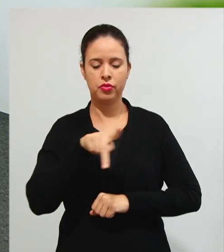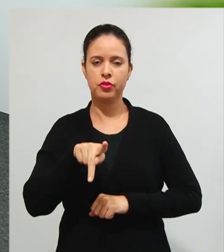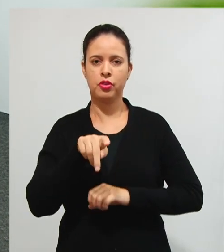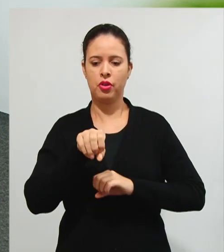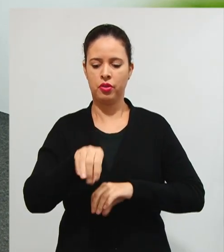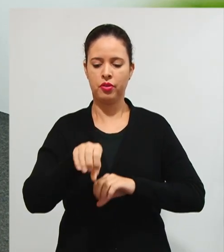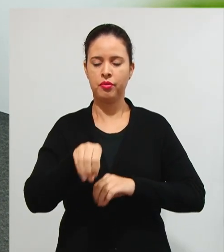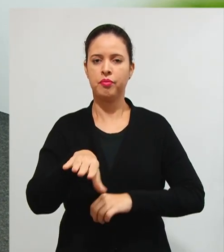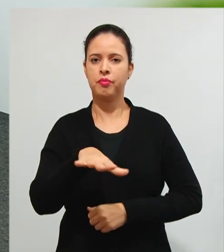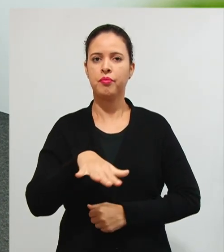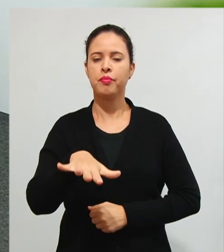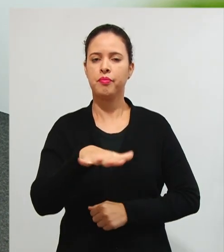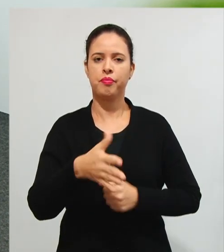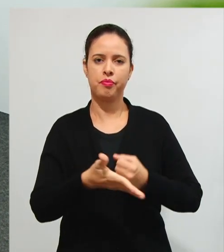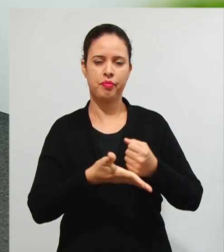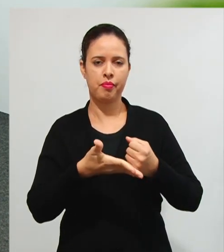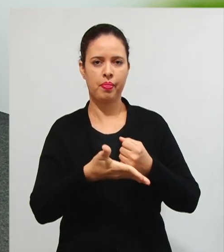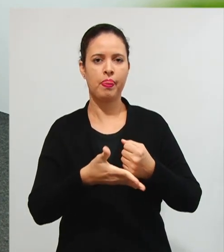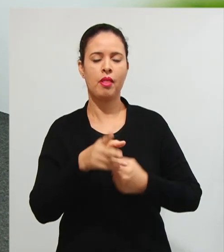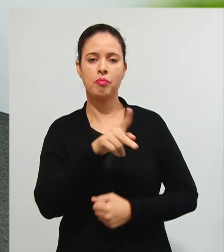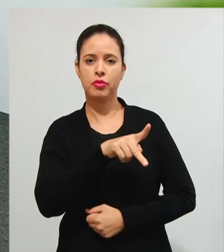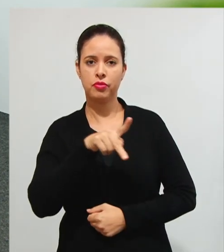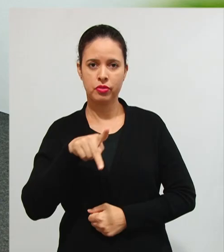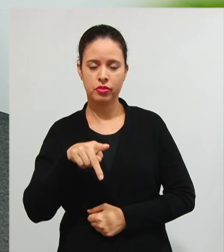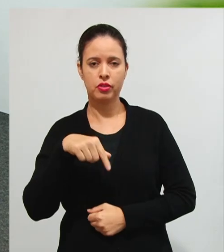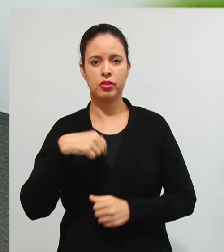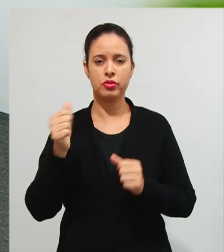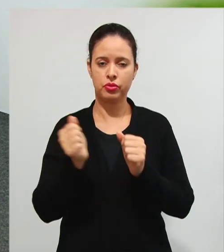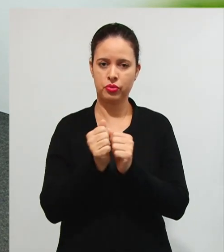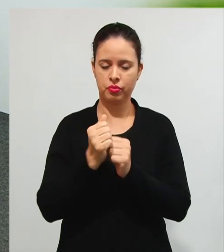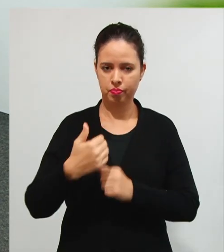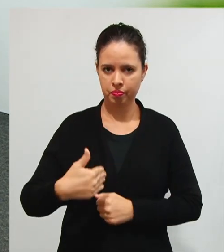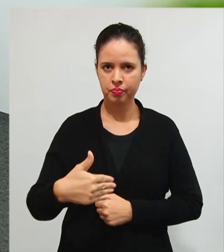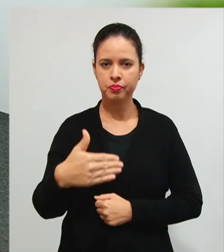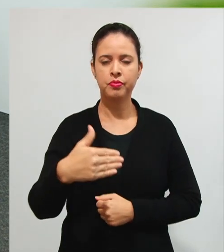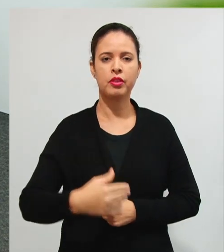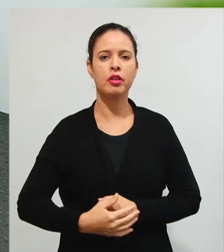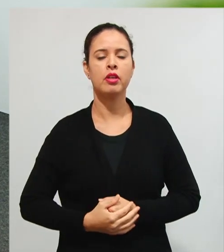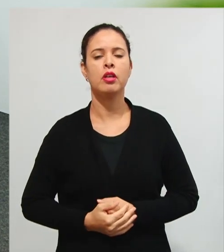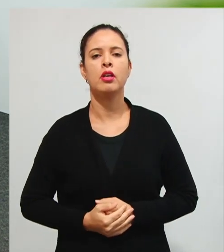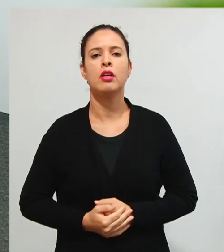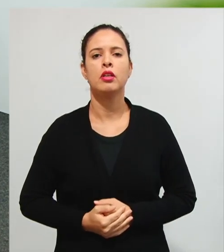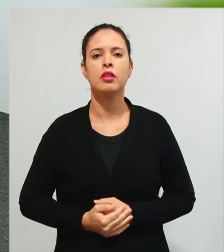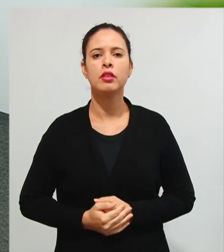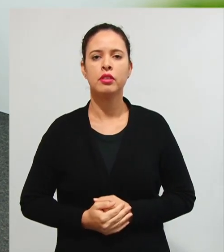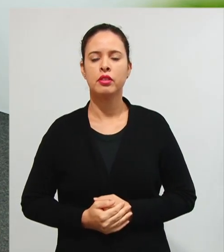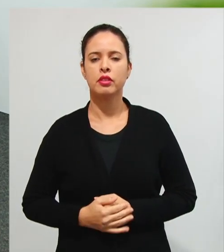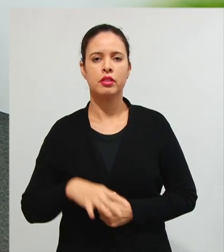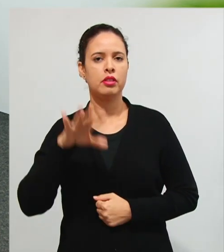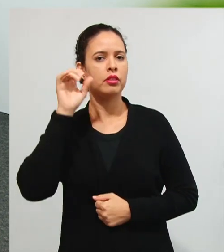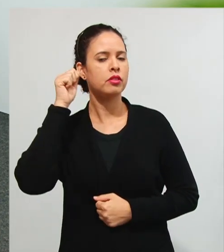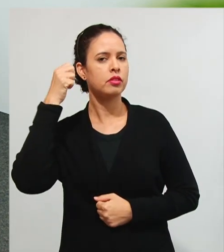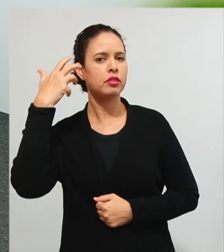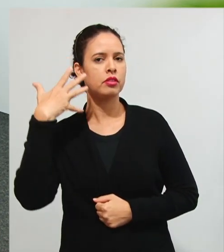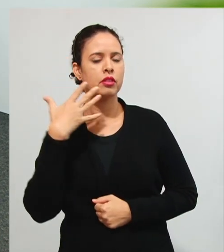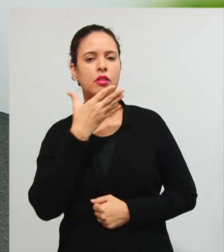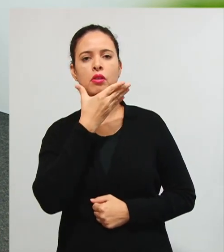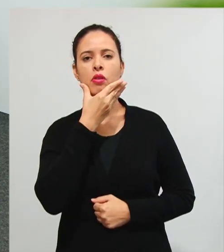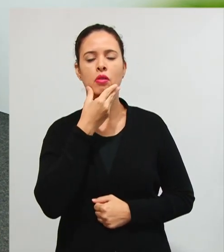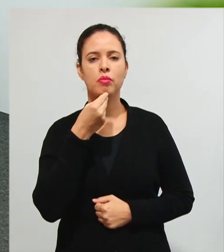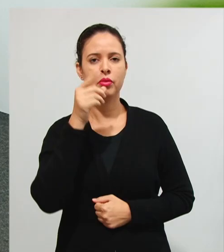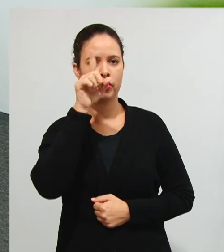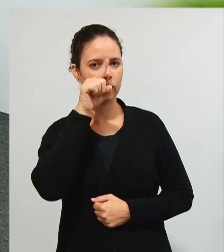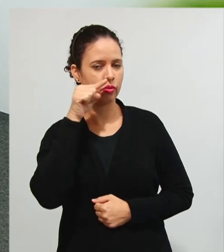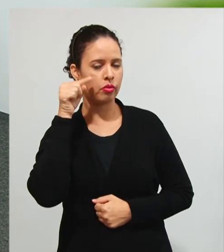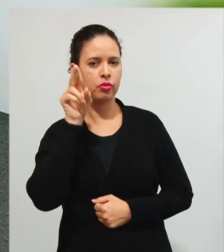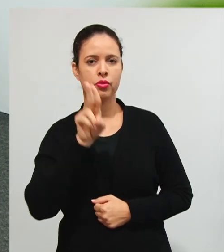Educação Básica. Me chamo Rafael Nink e serei o seu professor durante essa jornada. Como audiodescrição, eu sou um homem, loiro,